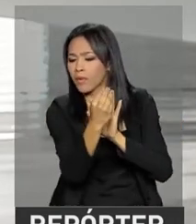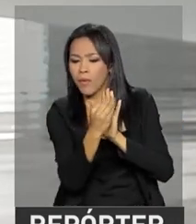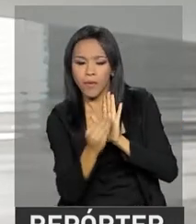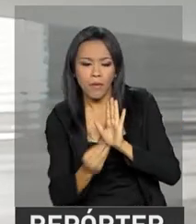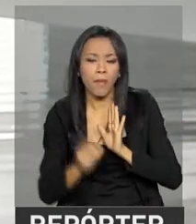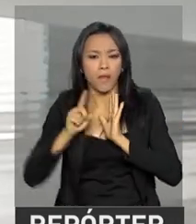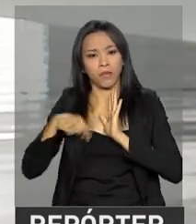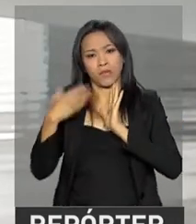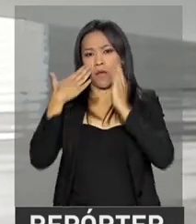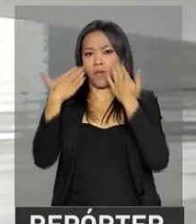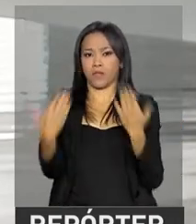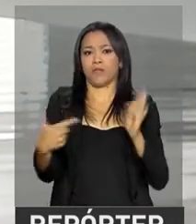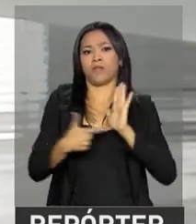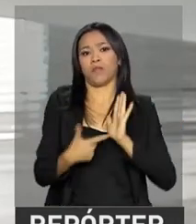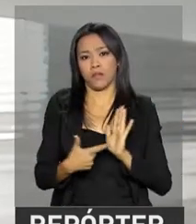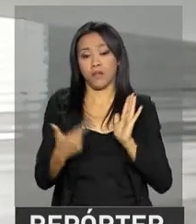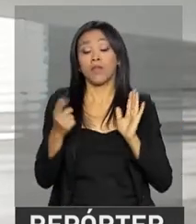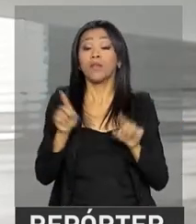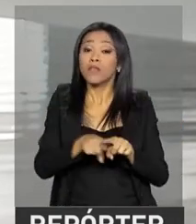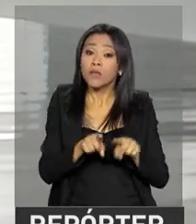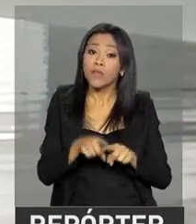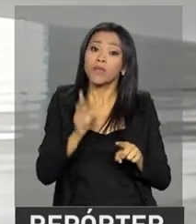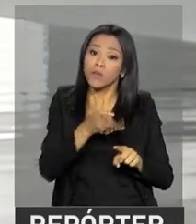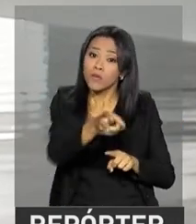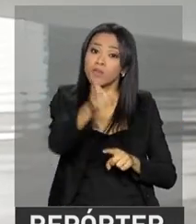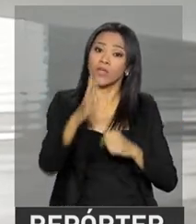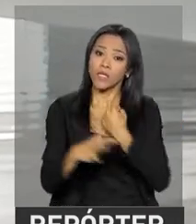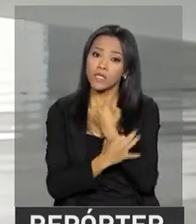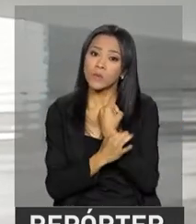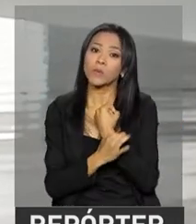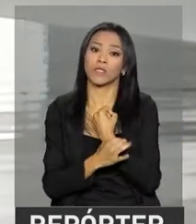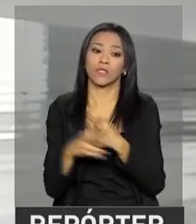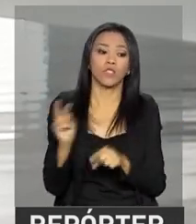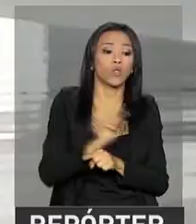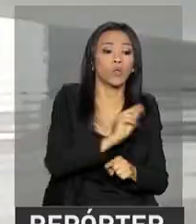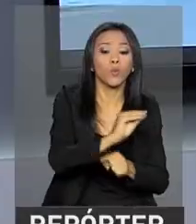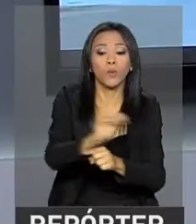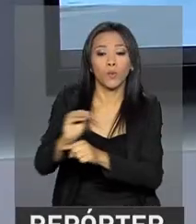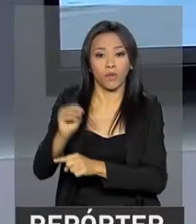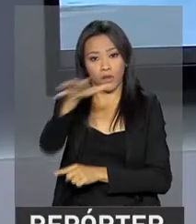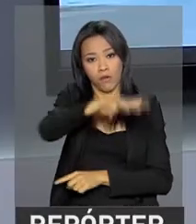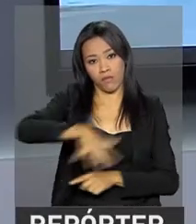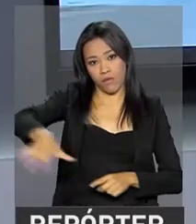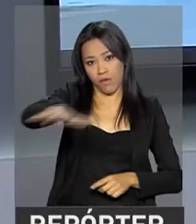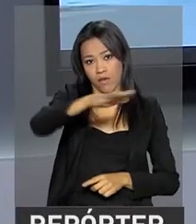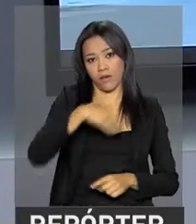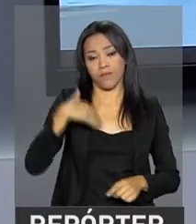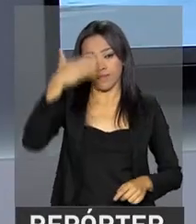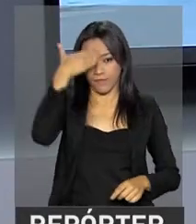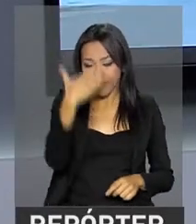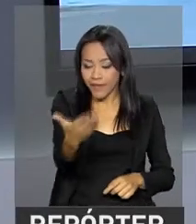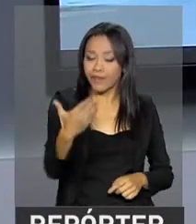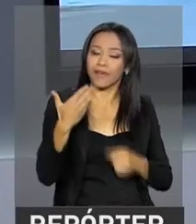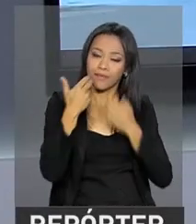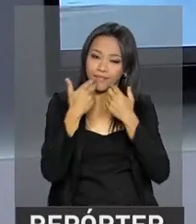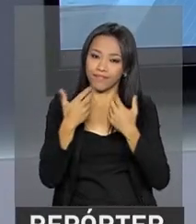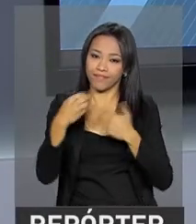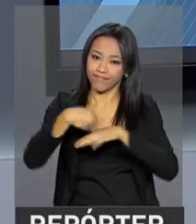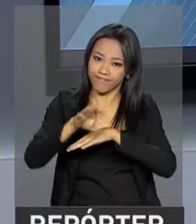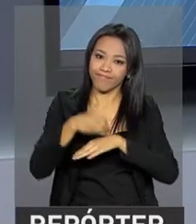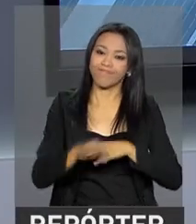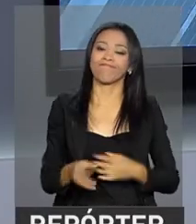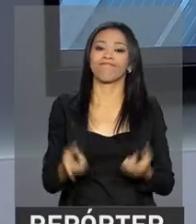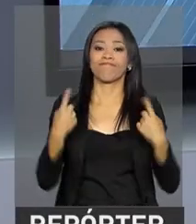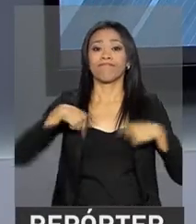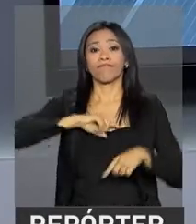desenvolvimento sustentável e também a garantia de preservação da área. Volto com você, Carol. Obrigada pelas informações, Ney. E